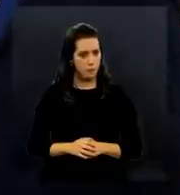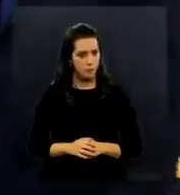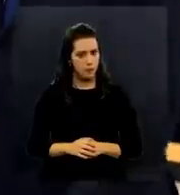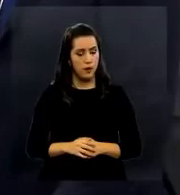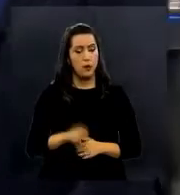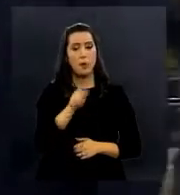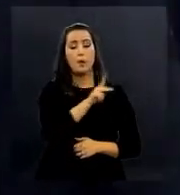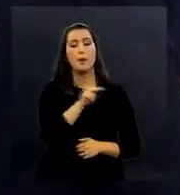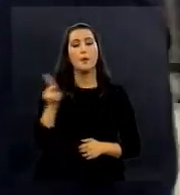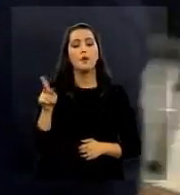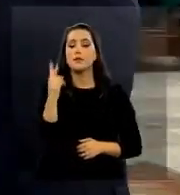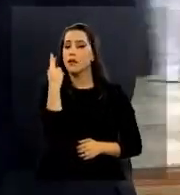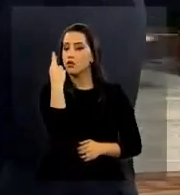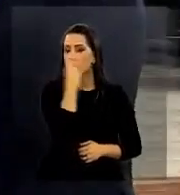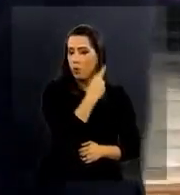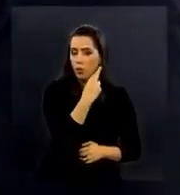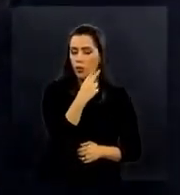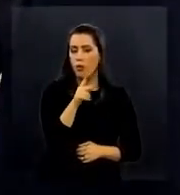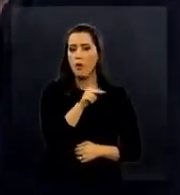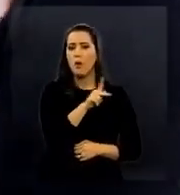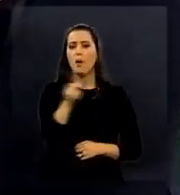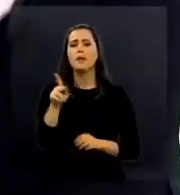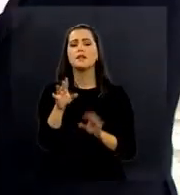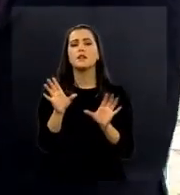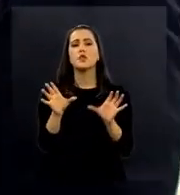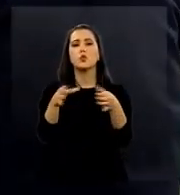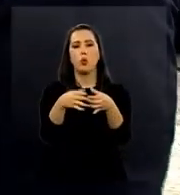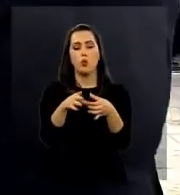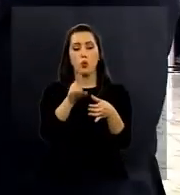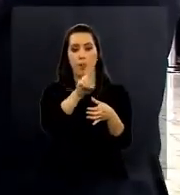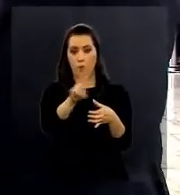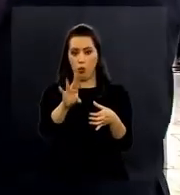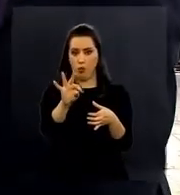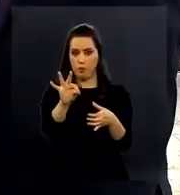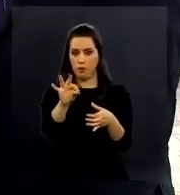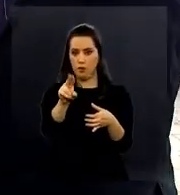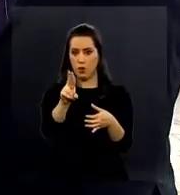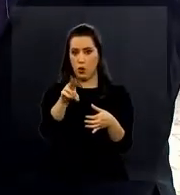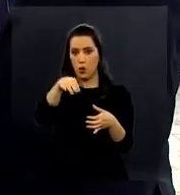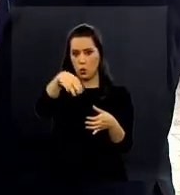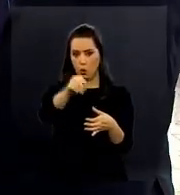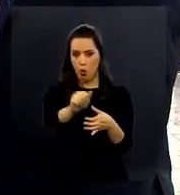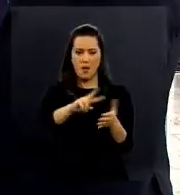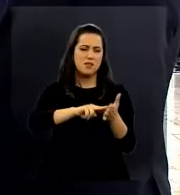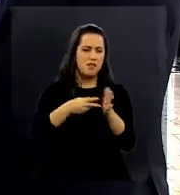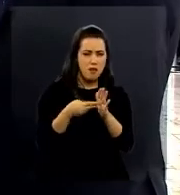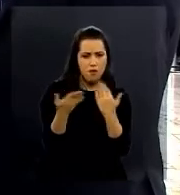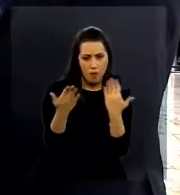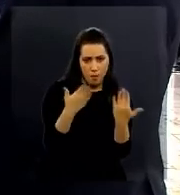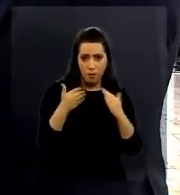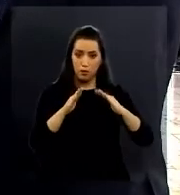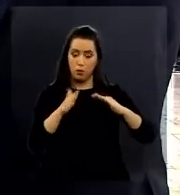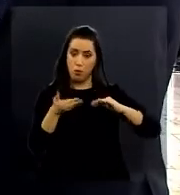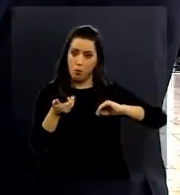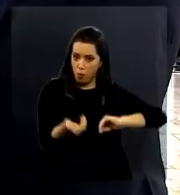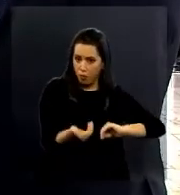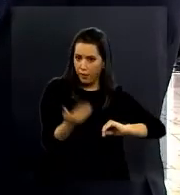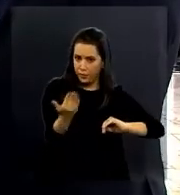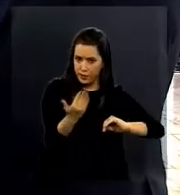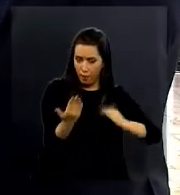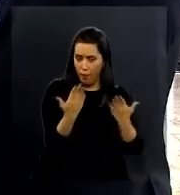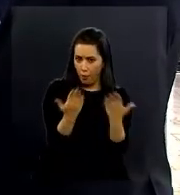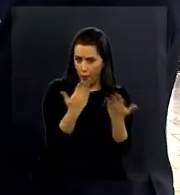Rússia. A Duma representa o Congresso russo. Veio representando